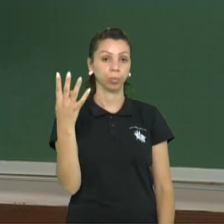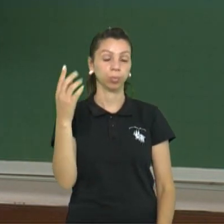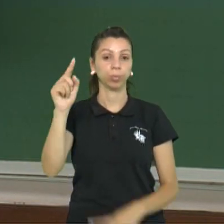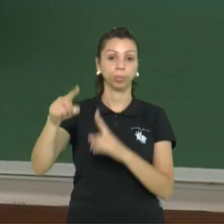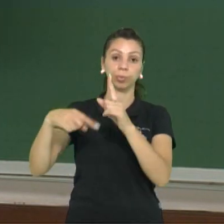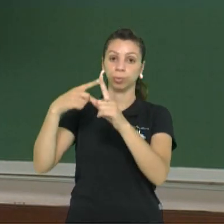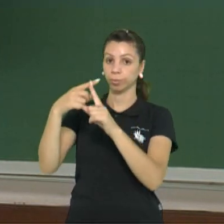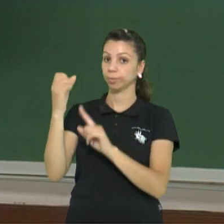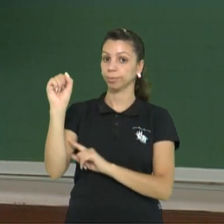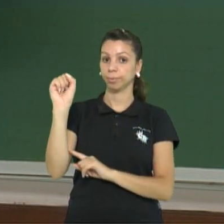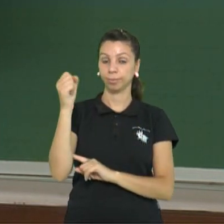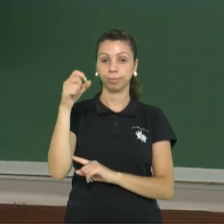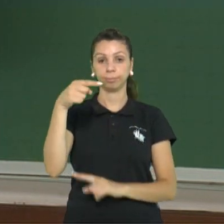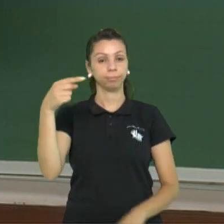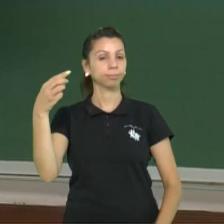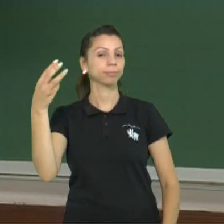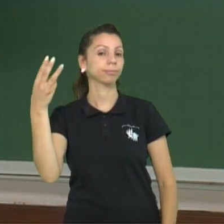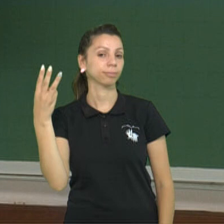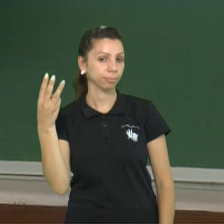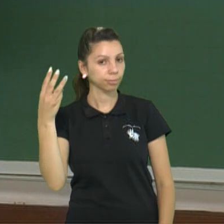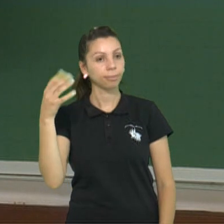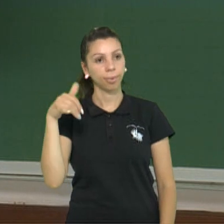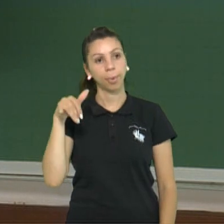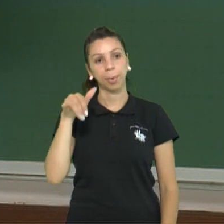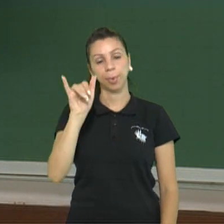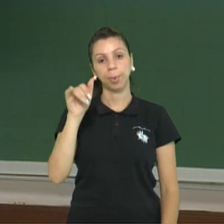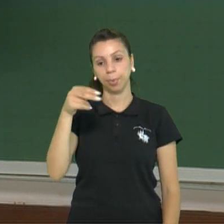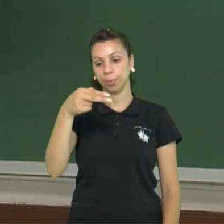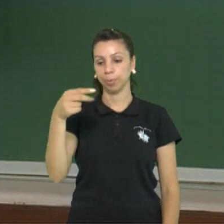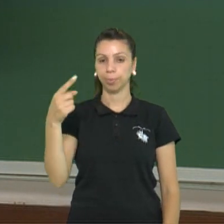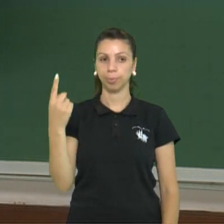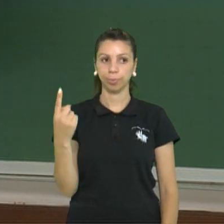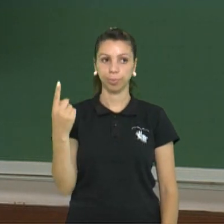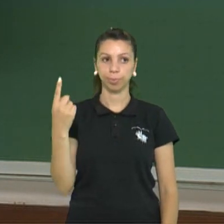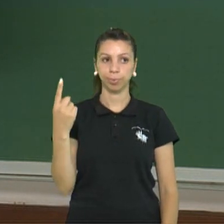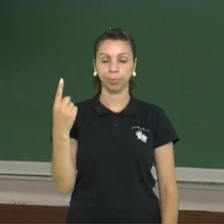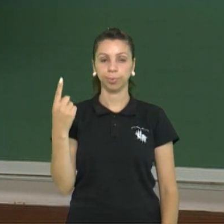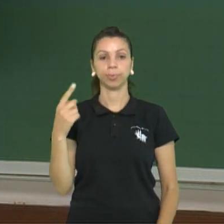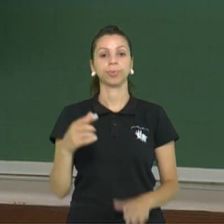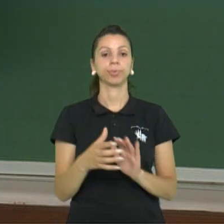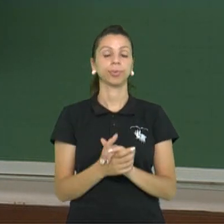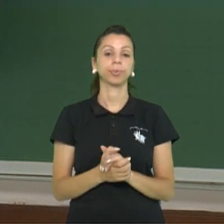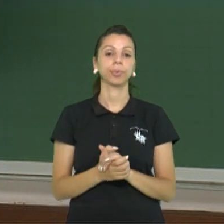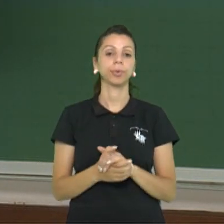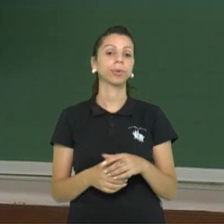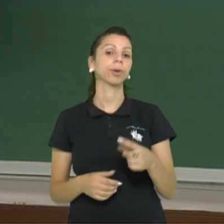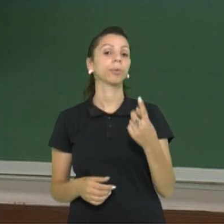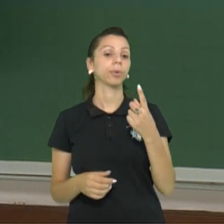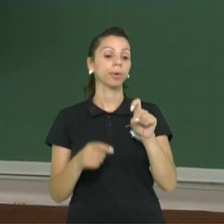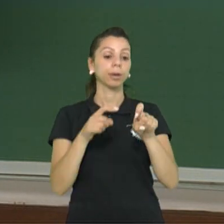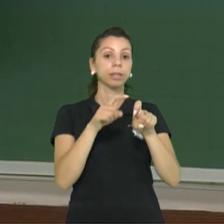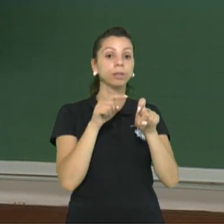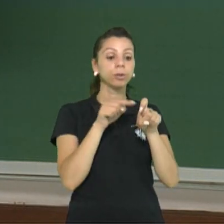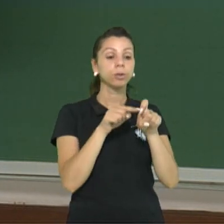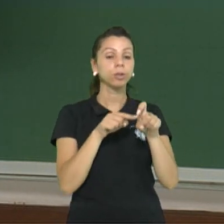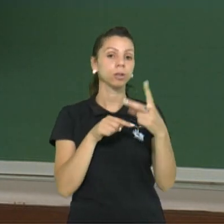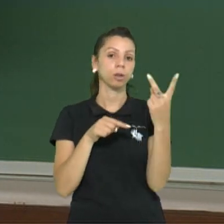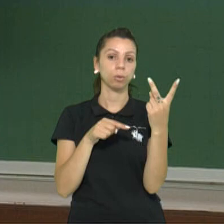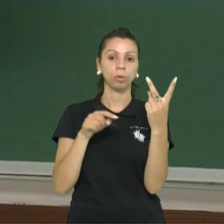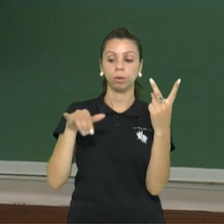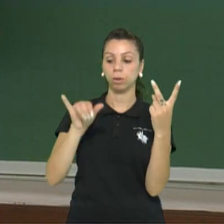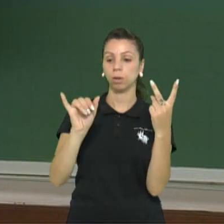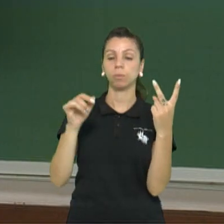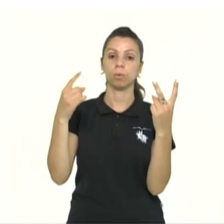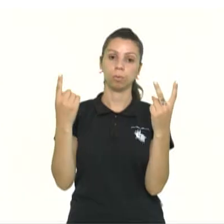8, menos 3, e eu tenho y igual a 1. X igual a 2, y igual a 1. Quando x é igual a 3,